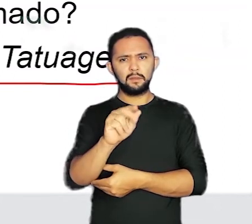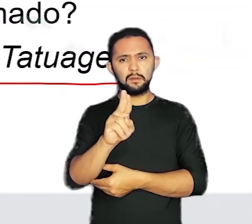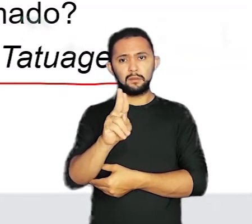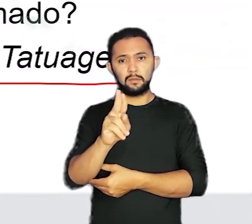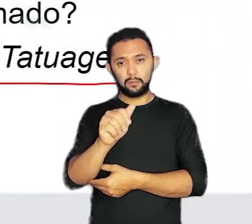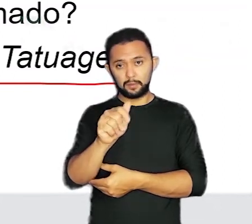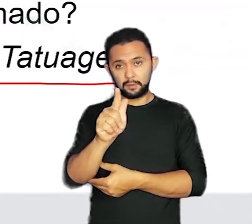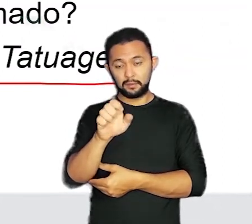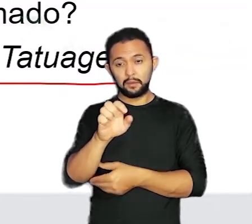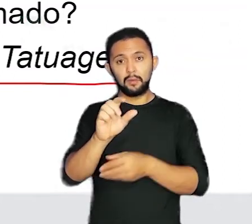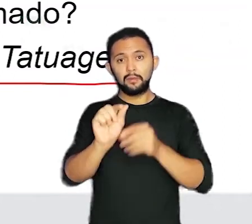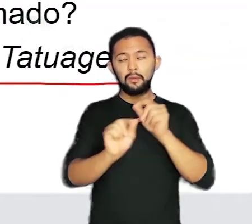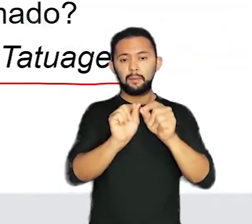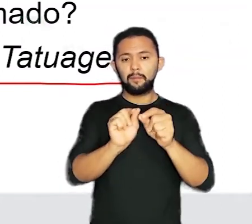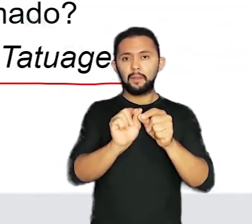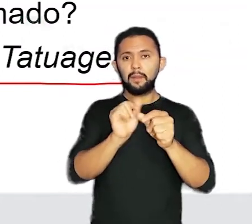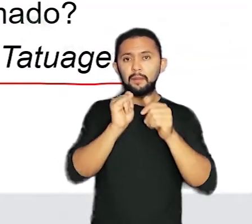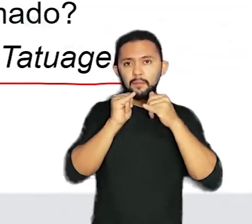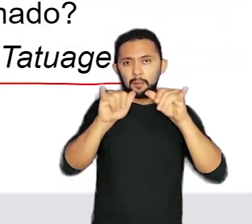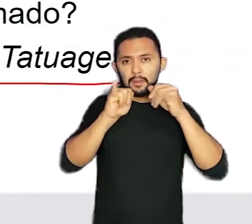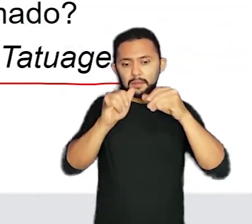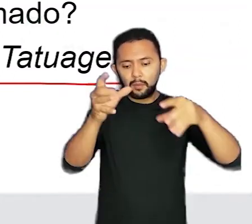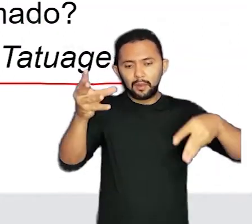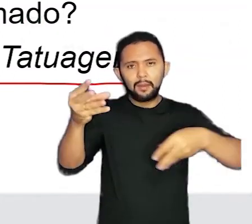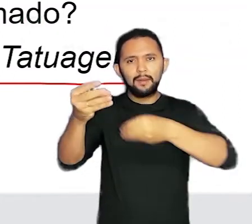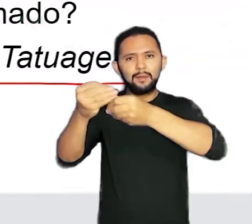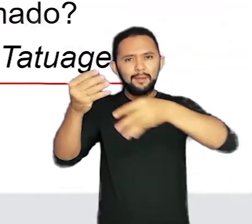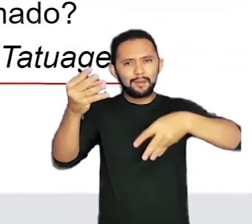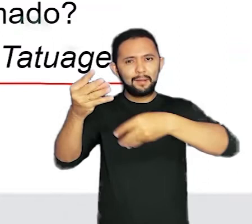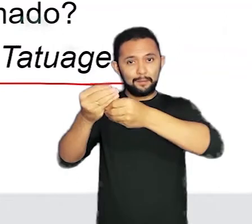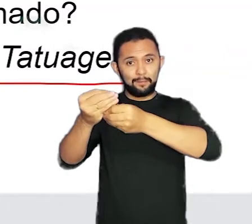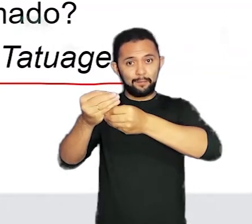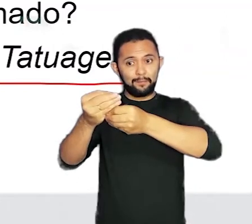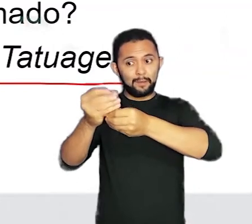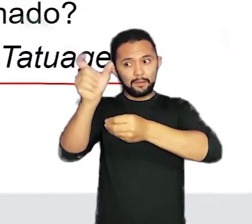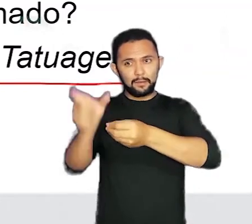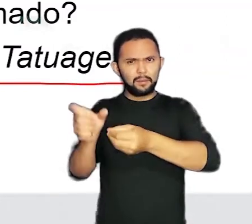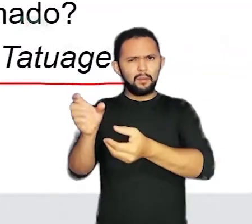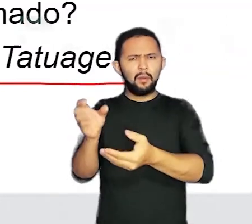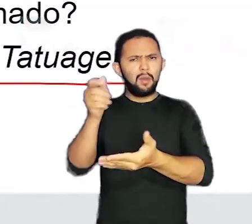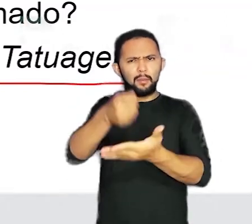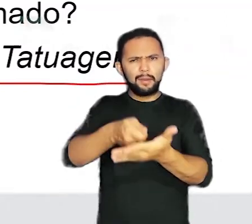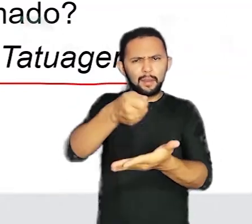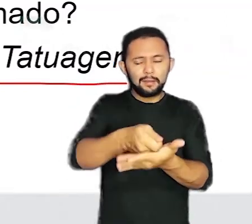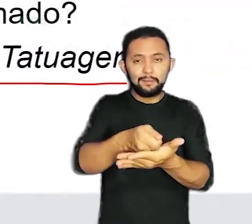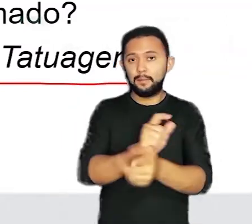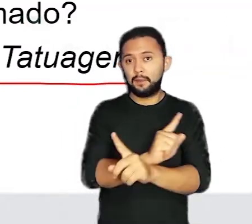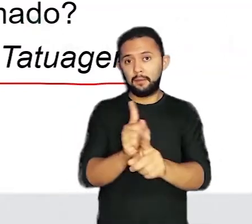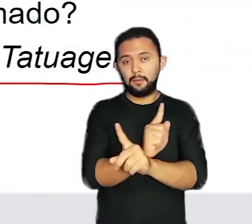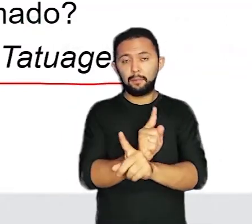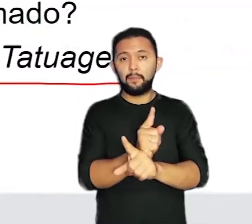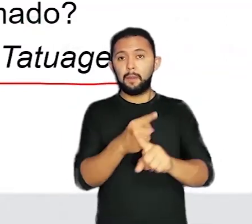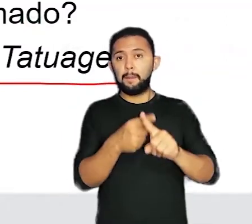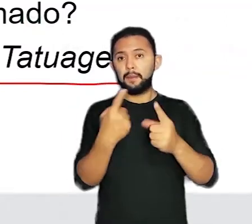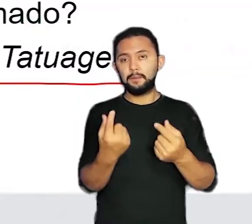informações acessórias, tá? São informações complementares. Então, elas não são obrigatoriamente para aparecerem